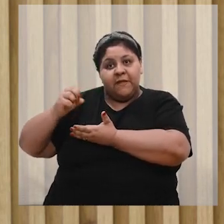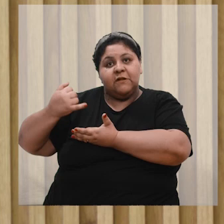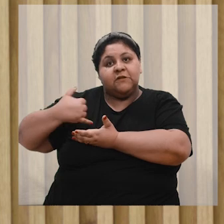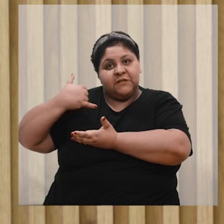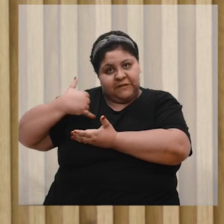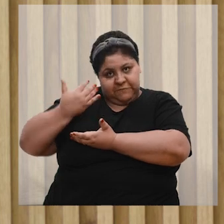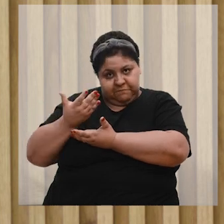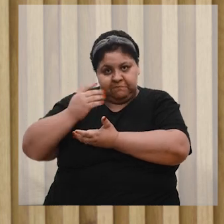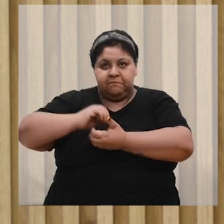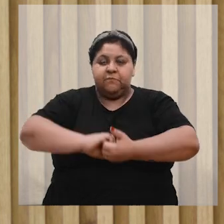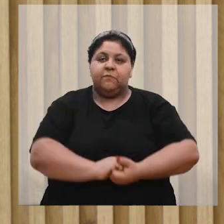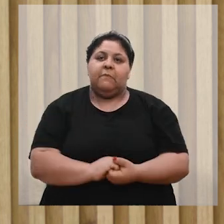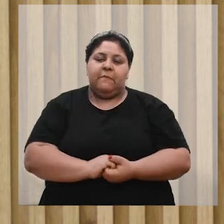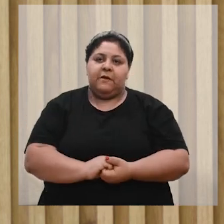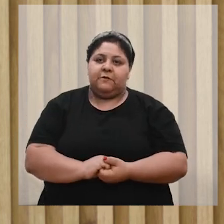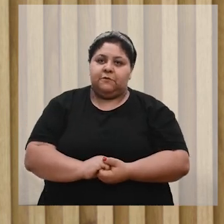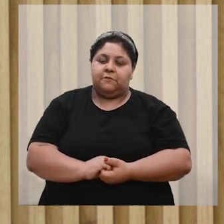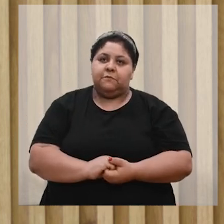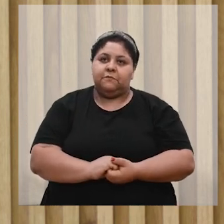dos 50 anos.